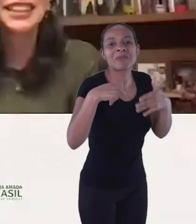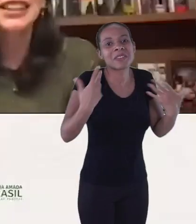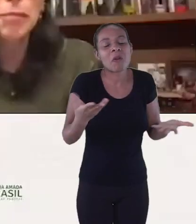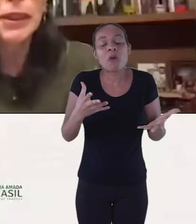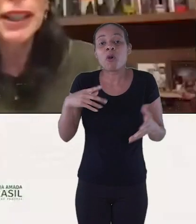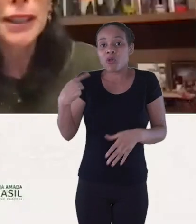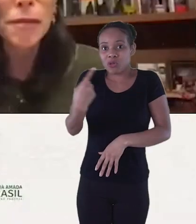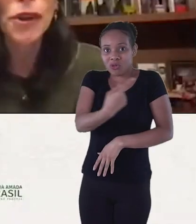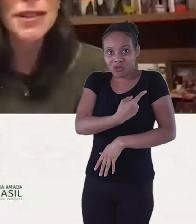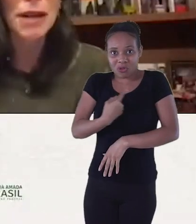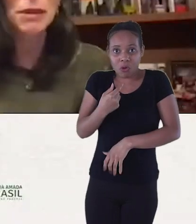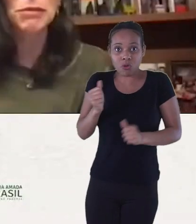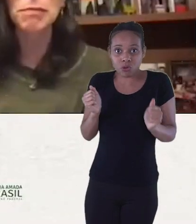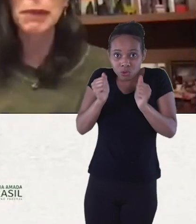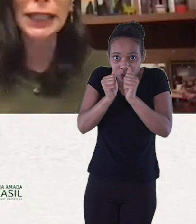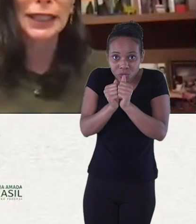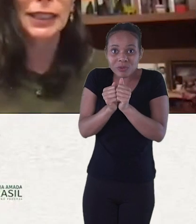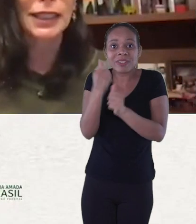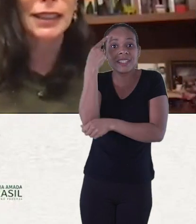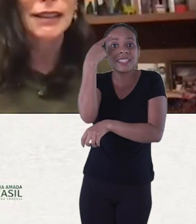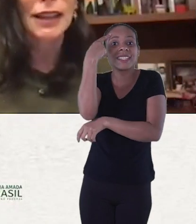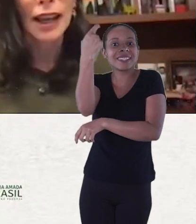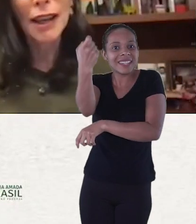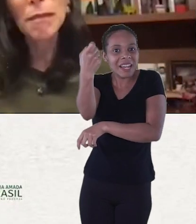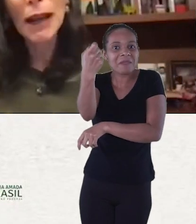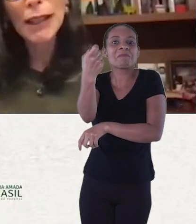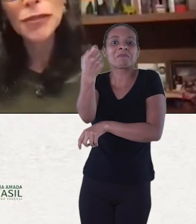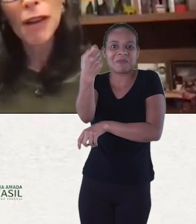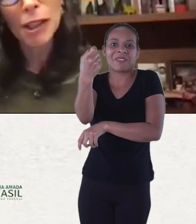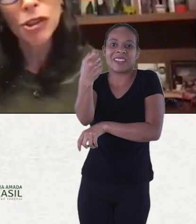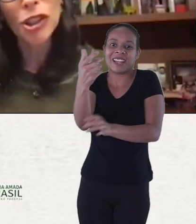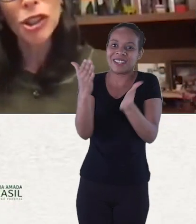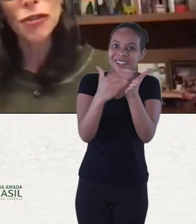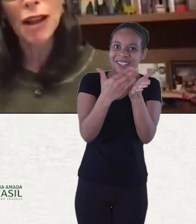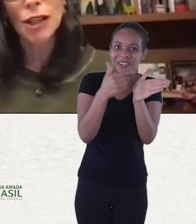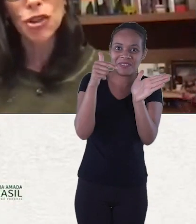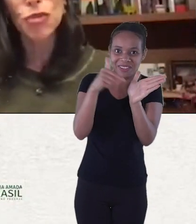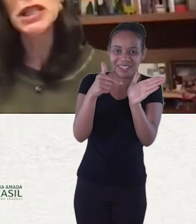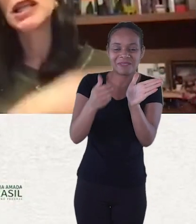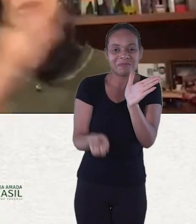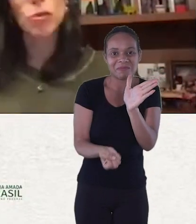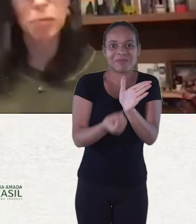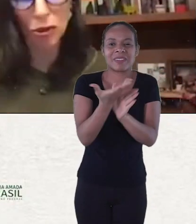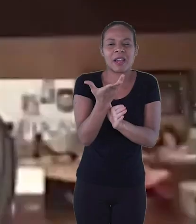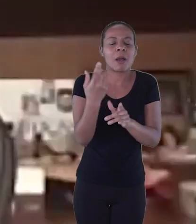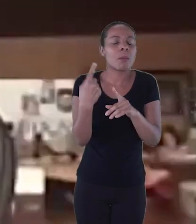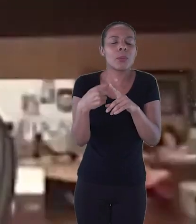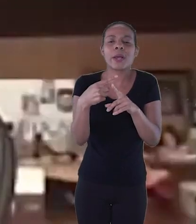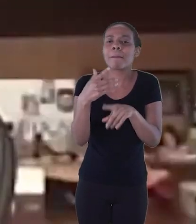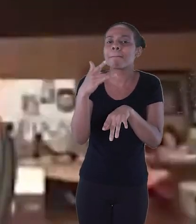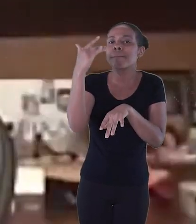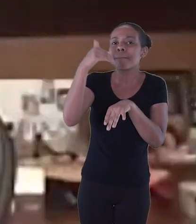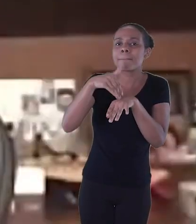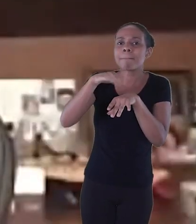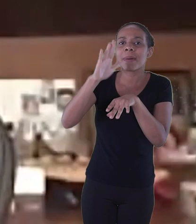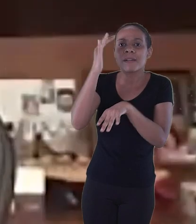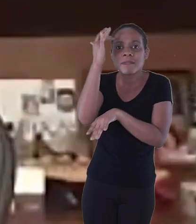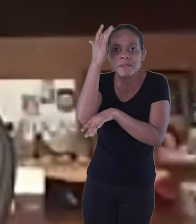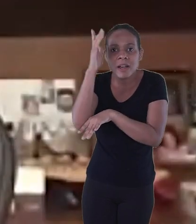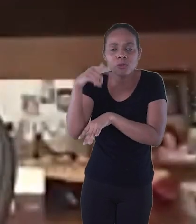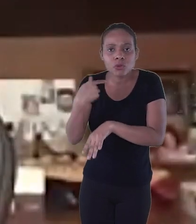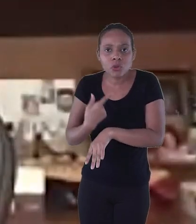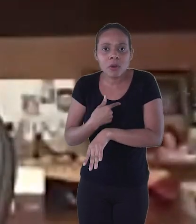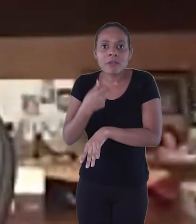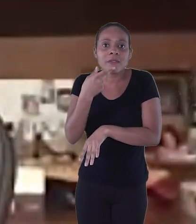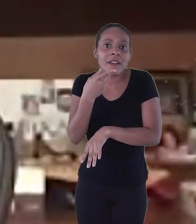enciclopédia. E porque nós sabemos bem que é mais fácil a gente falar de 1 milhão de pessoas, de um evento de 1 milhão, do